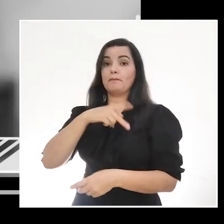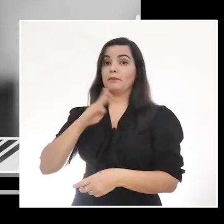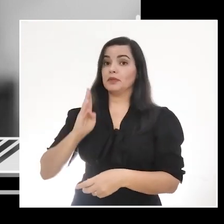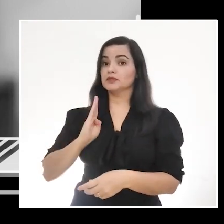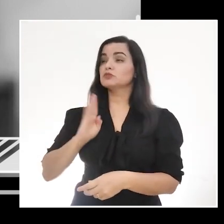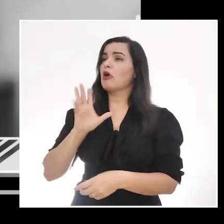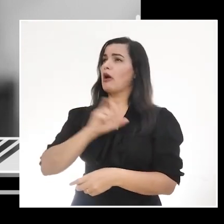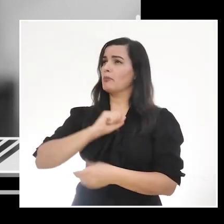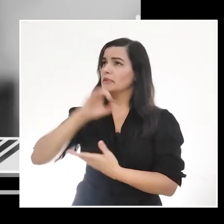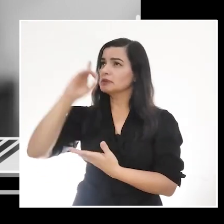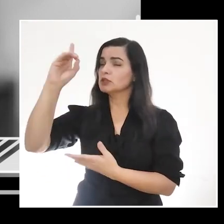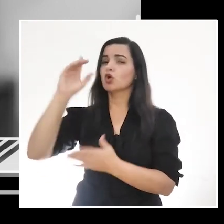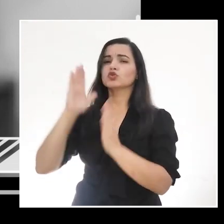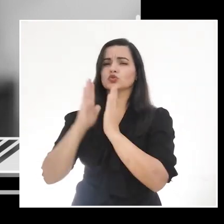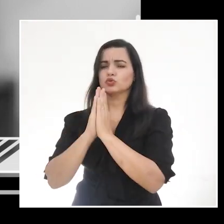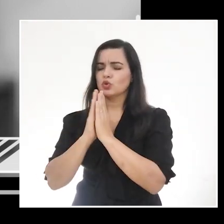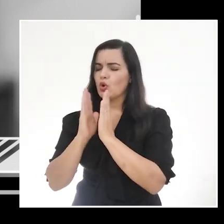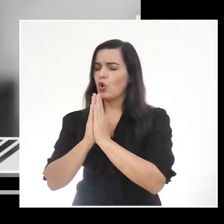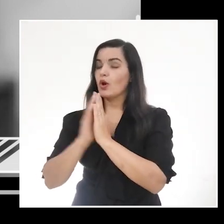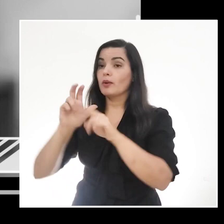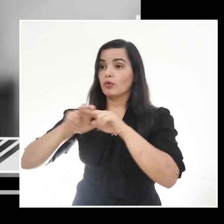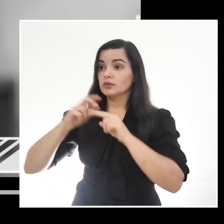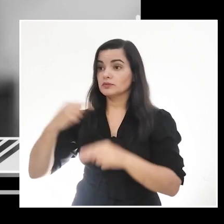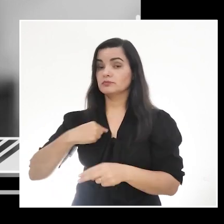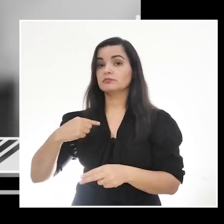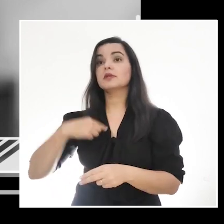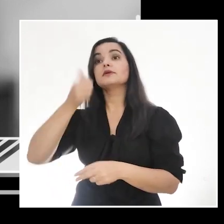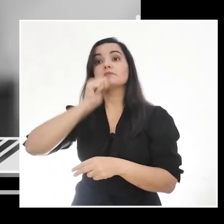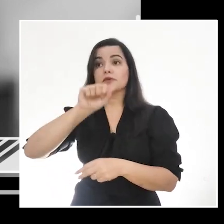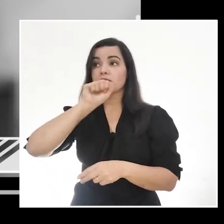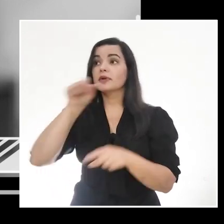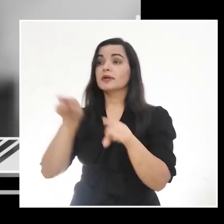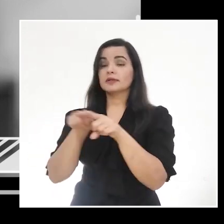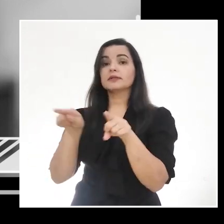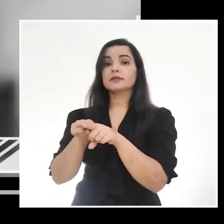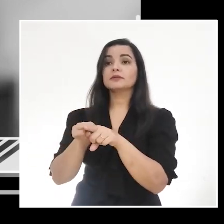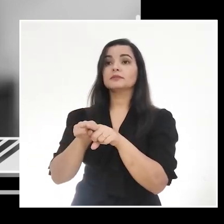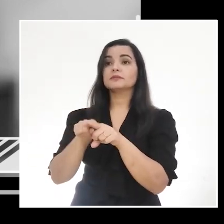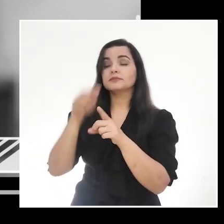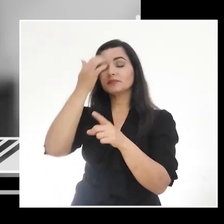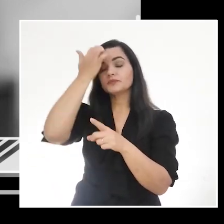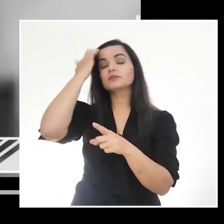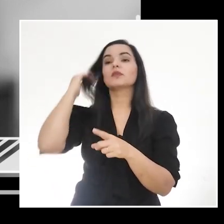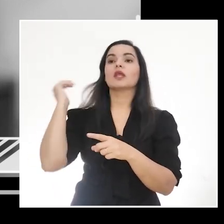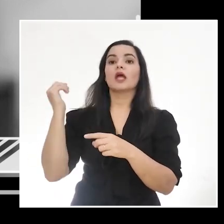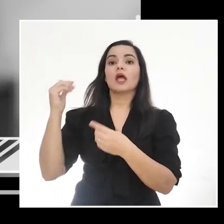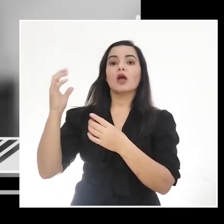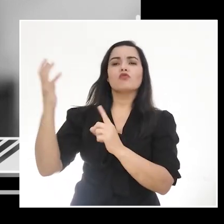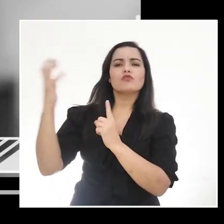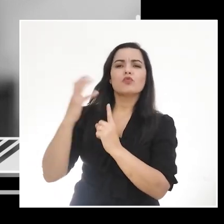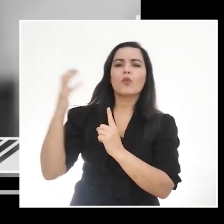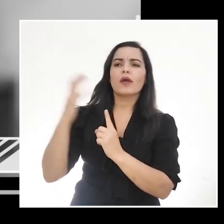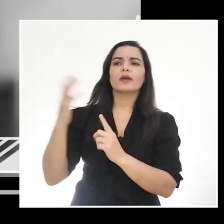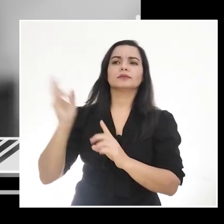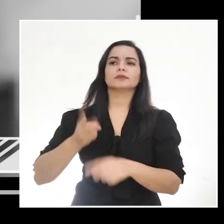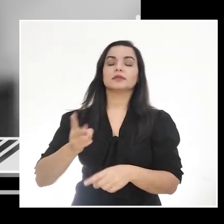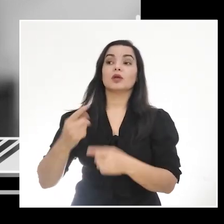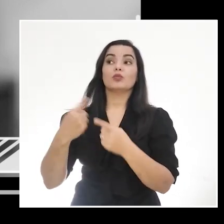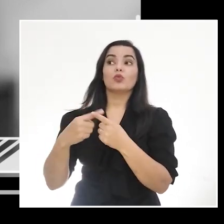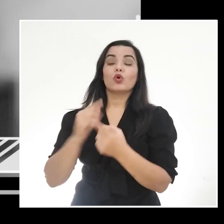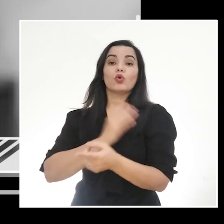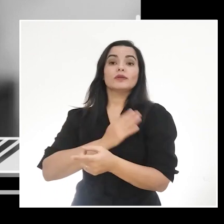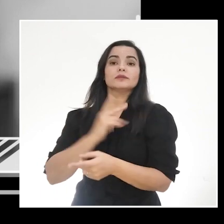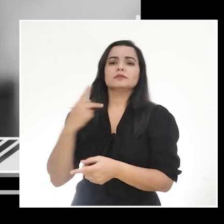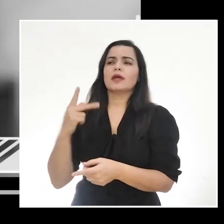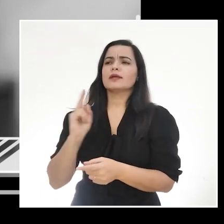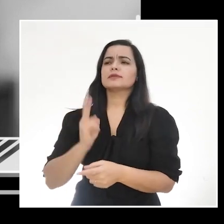Ver o testemunho do meu pai, de um homem temente ao Senhor, um presbítero que ama a Deus, que orava tanto por mim. E a minha mãe